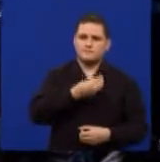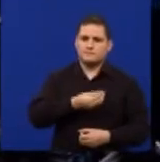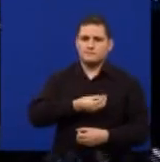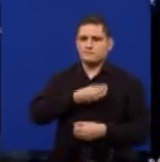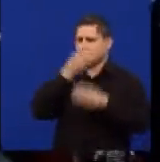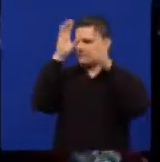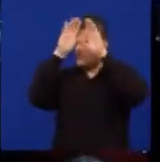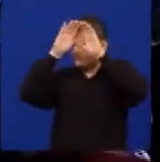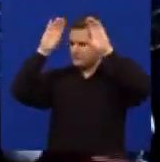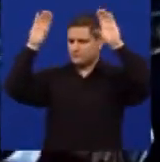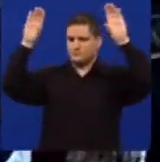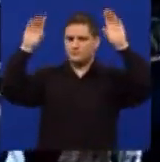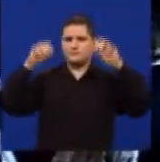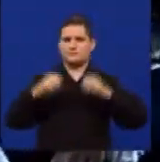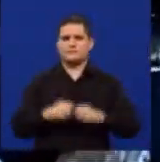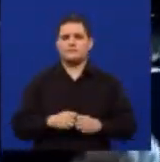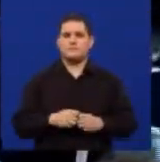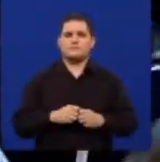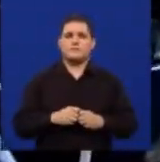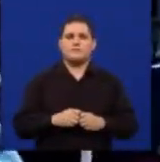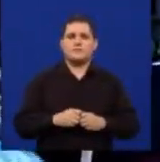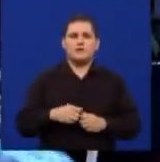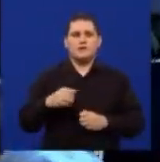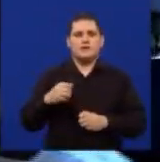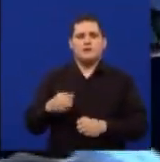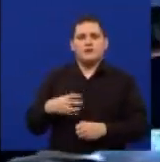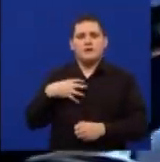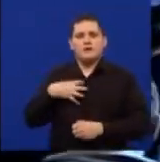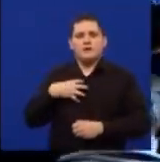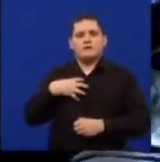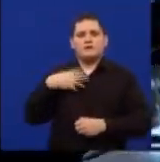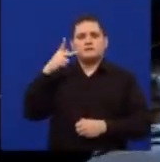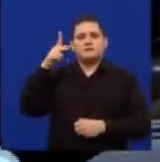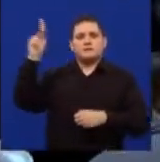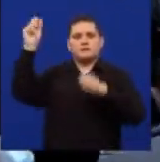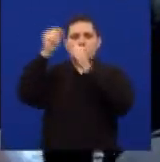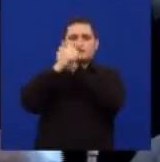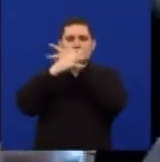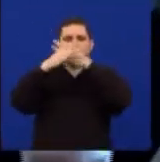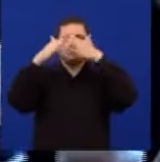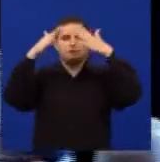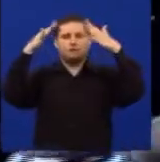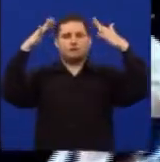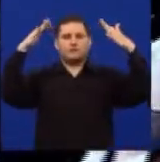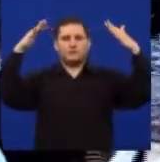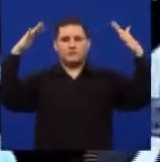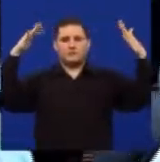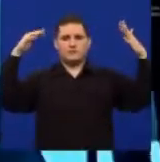Glória te sacia.